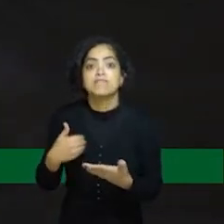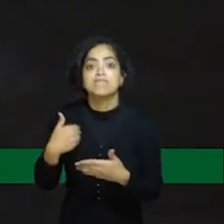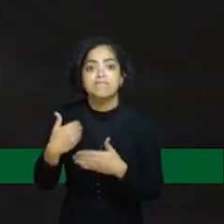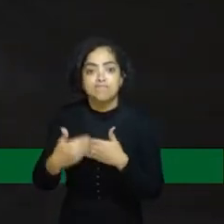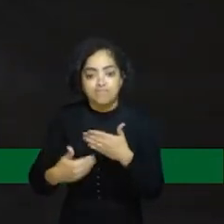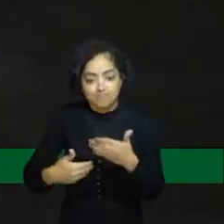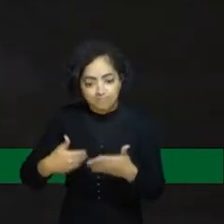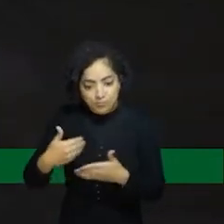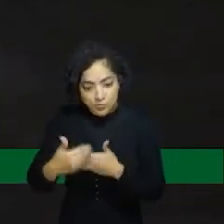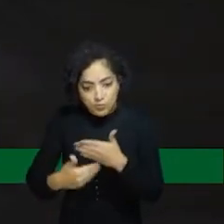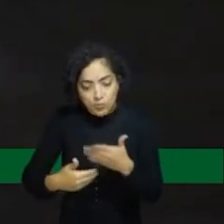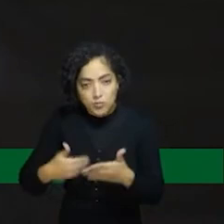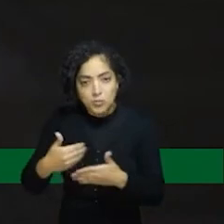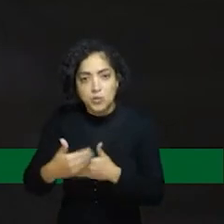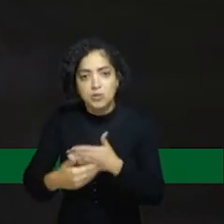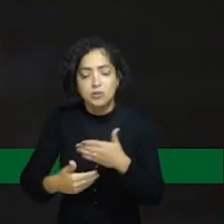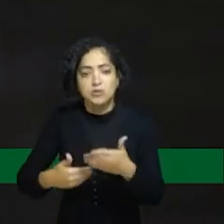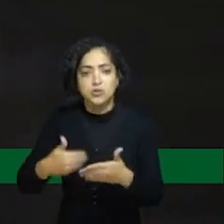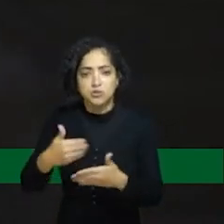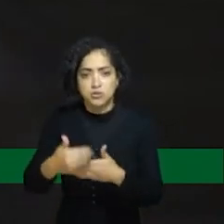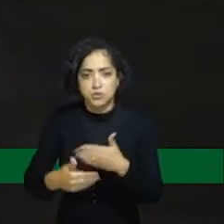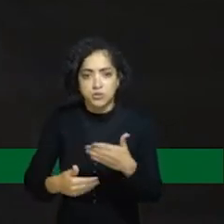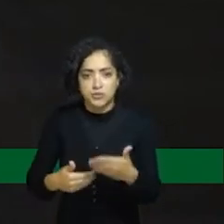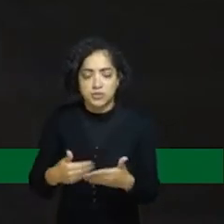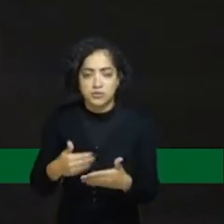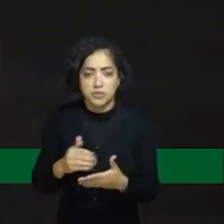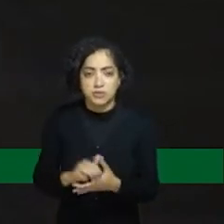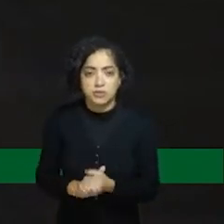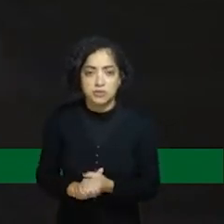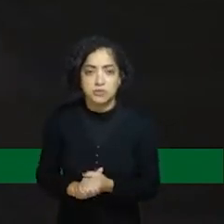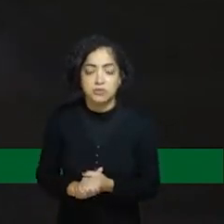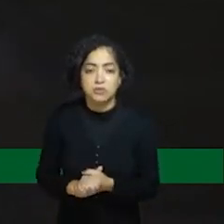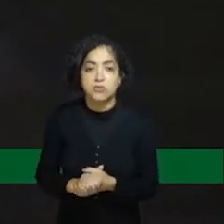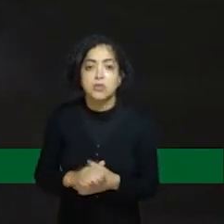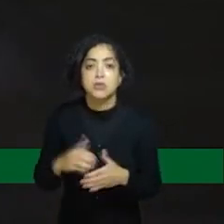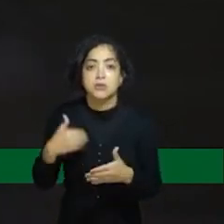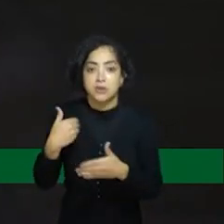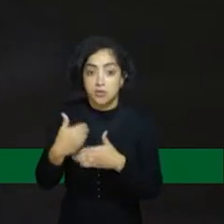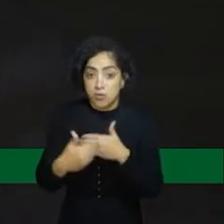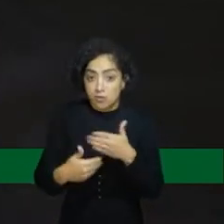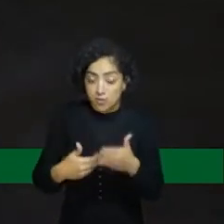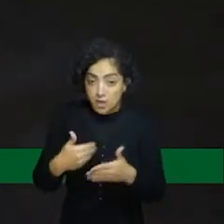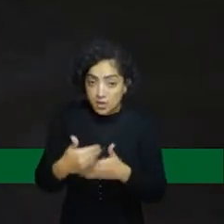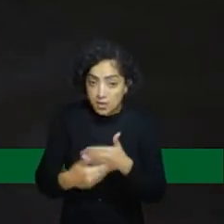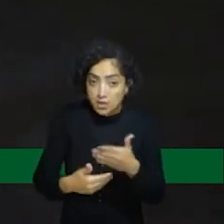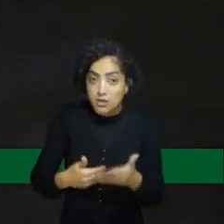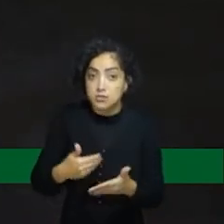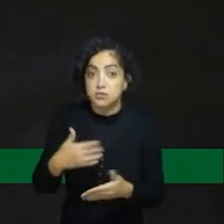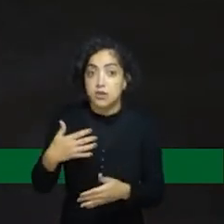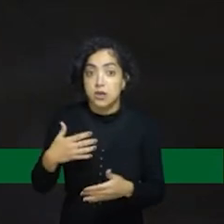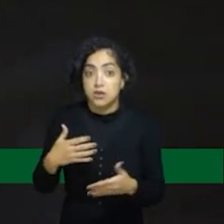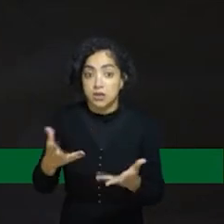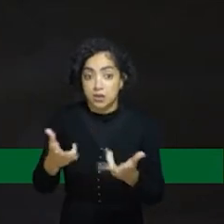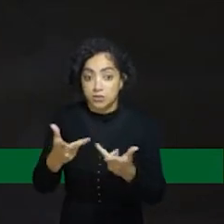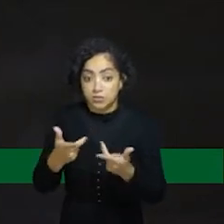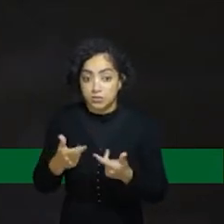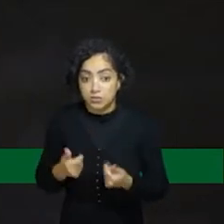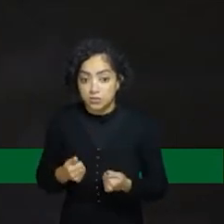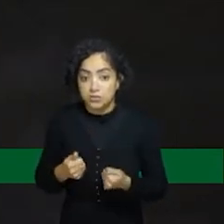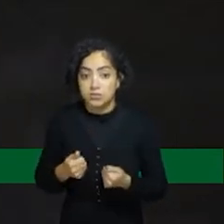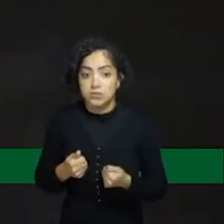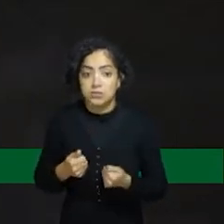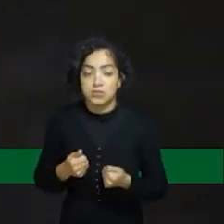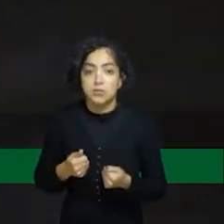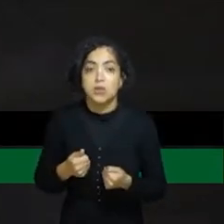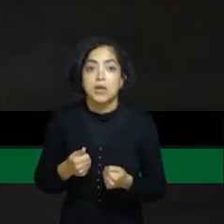começa a ter um perfil de desenvolvimento competitivo e ele começa também a cuidar da sua qualidade de vida e o